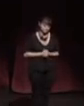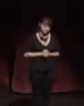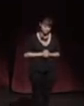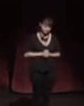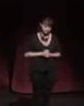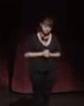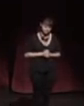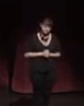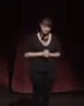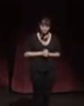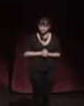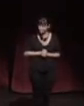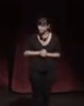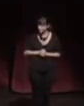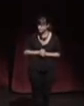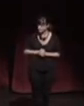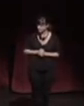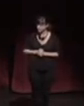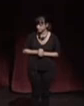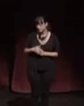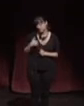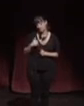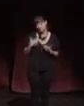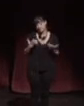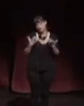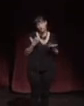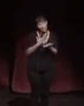Eu gostaria de começar essa conversa.